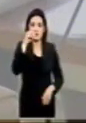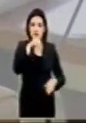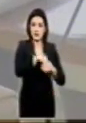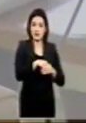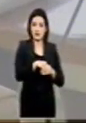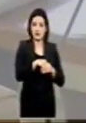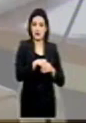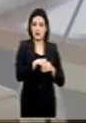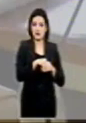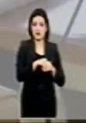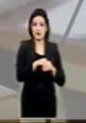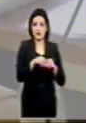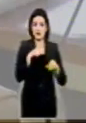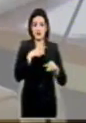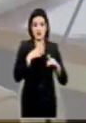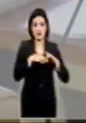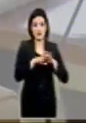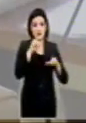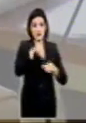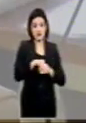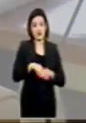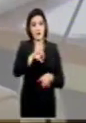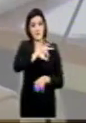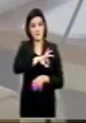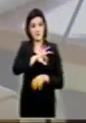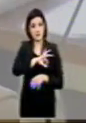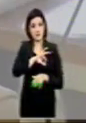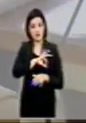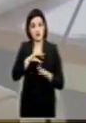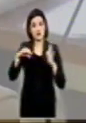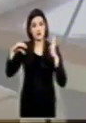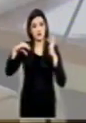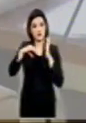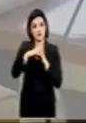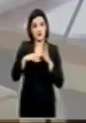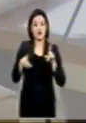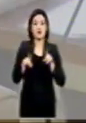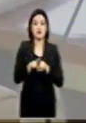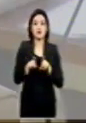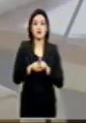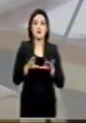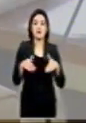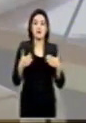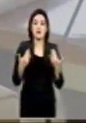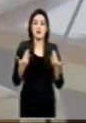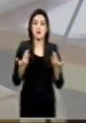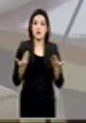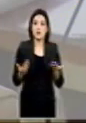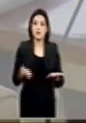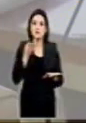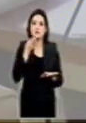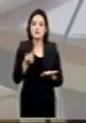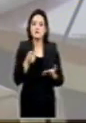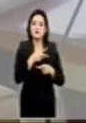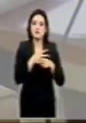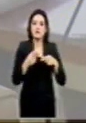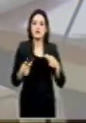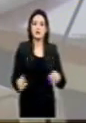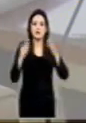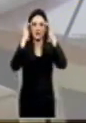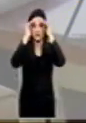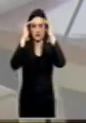Polícia Legislativa do Senado Federal, na medida em que se qualificam como elementos submetidos a regime